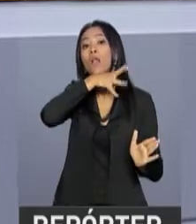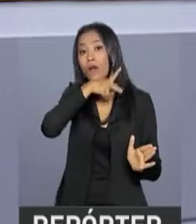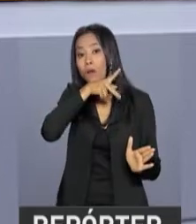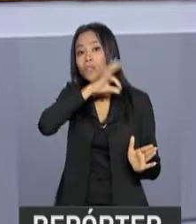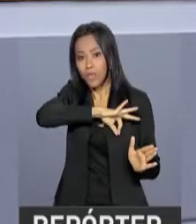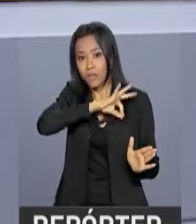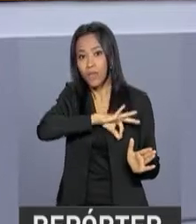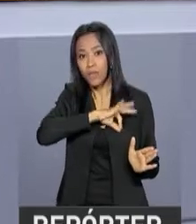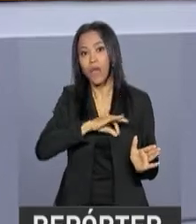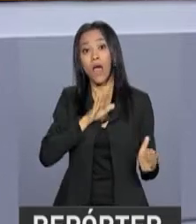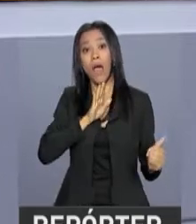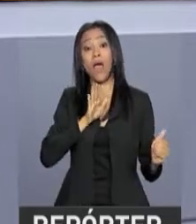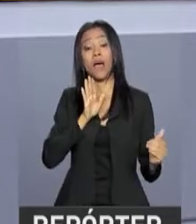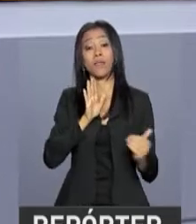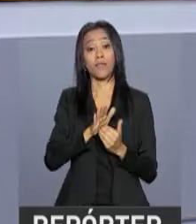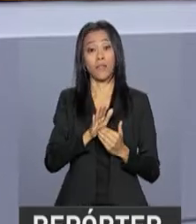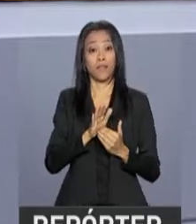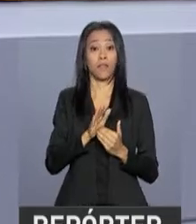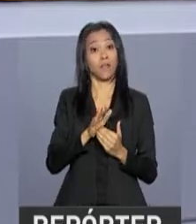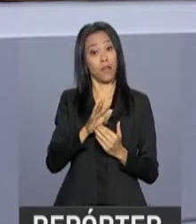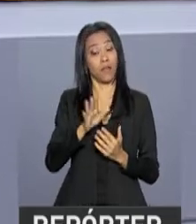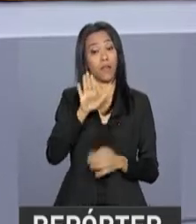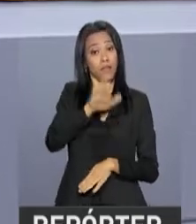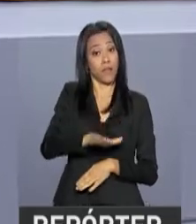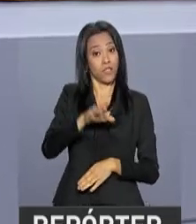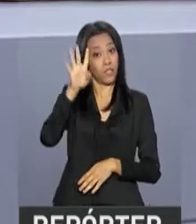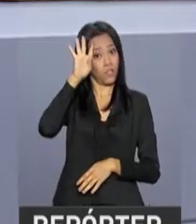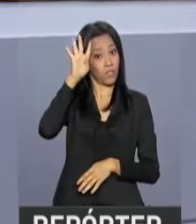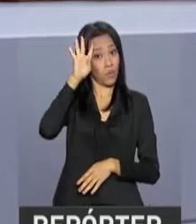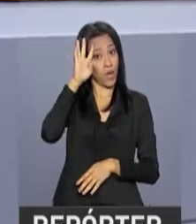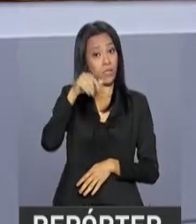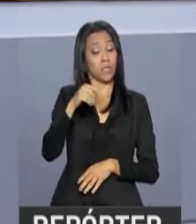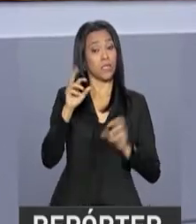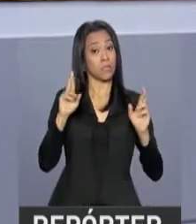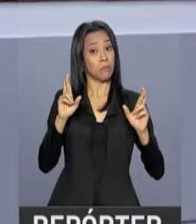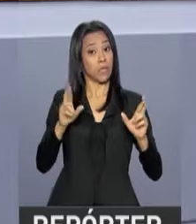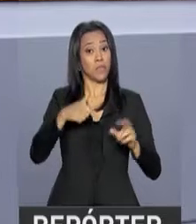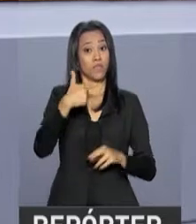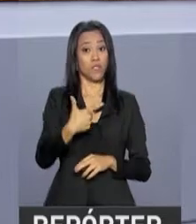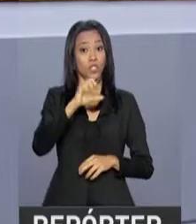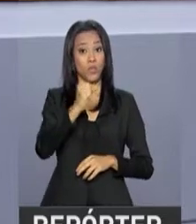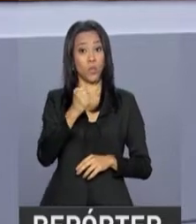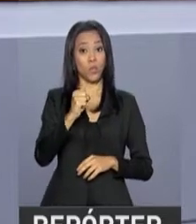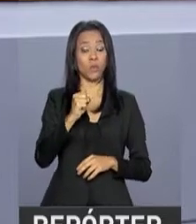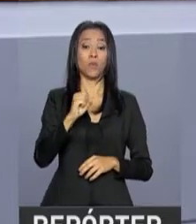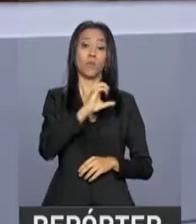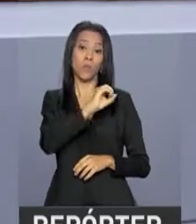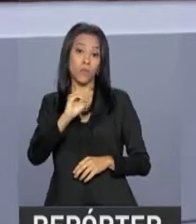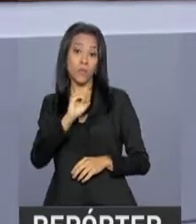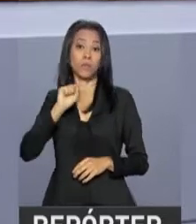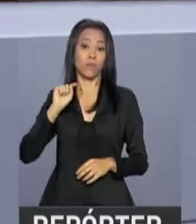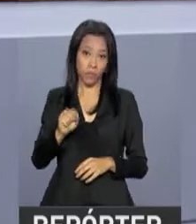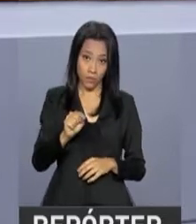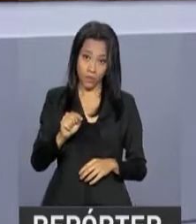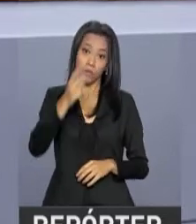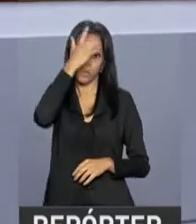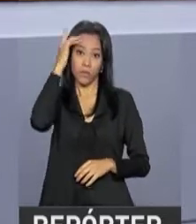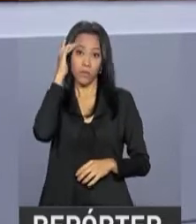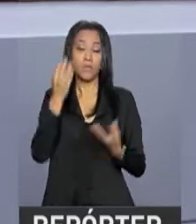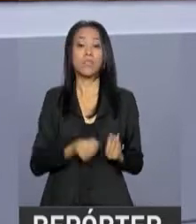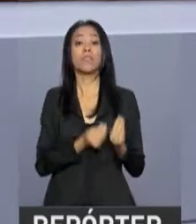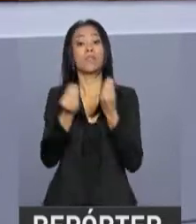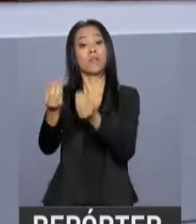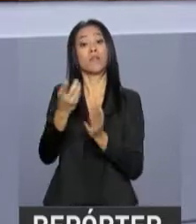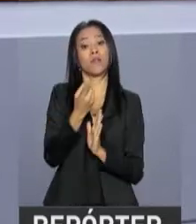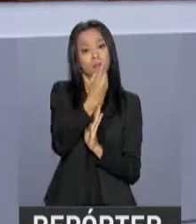desta quarta feira a expectativa é de que 28 milhões e 800 mil contribuintes entregam o documento